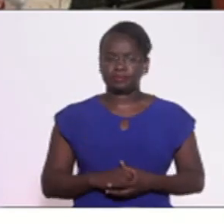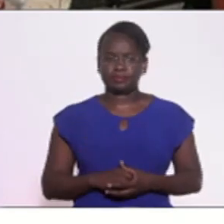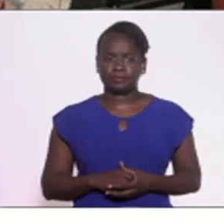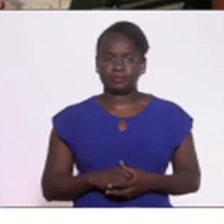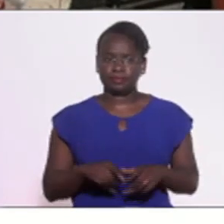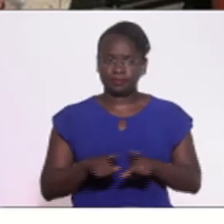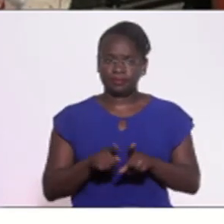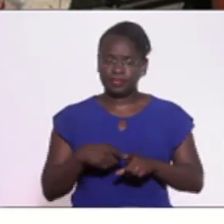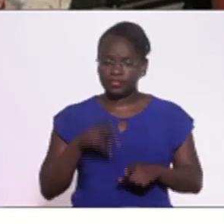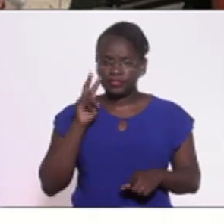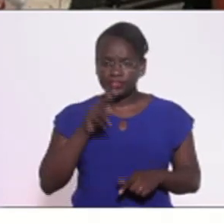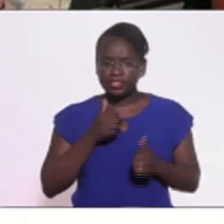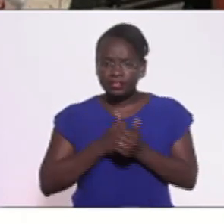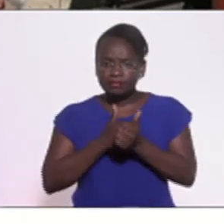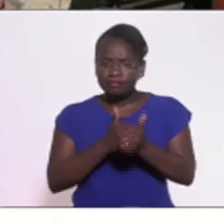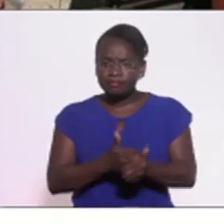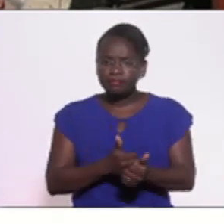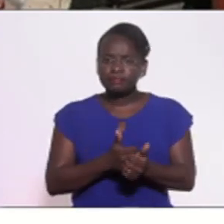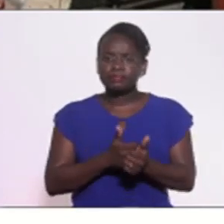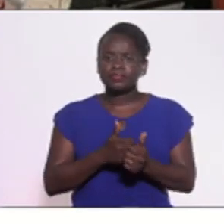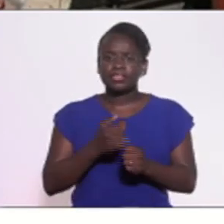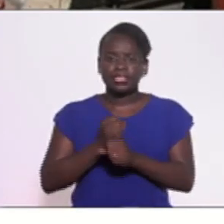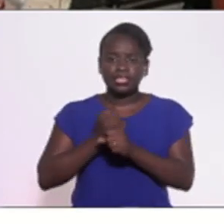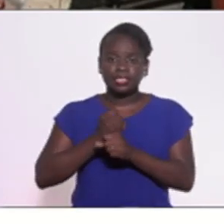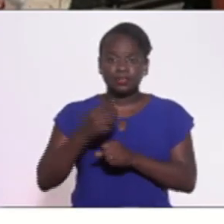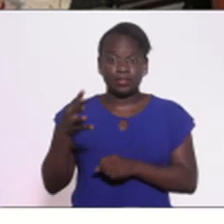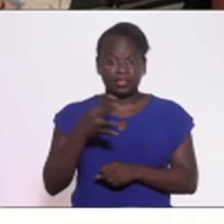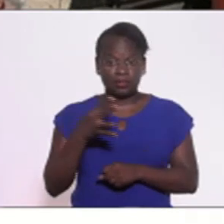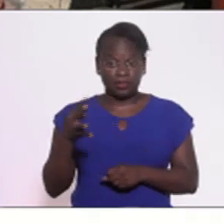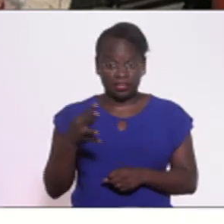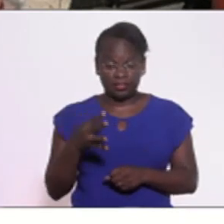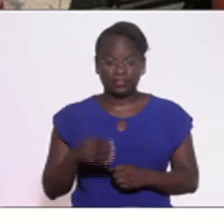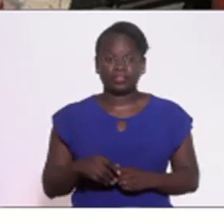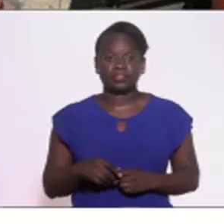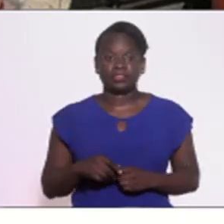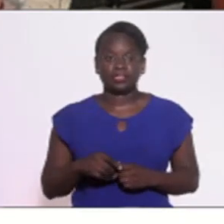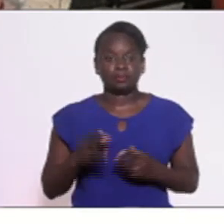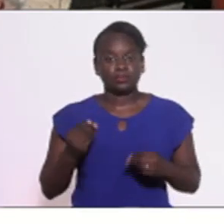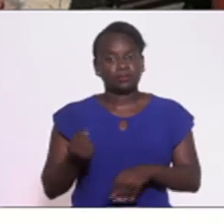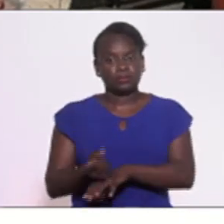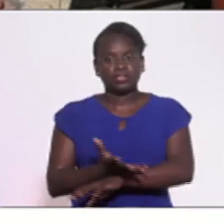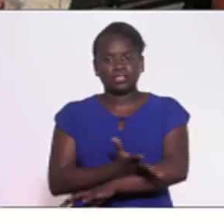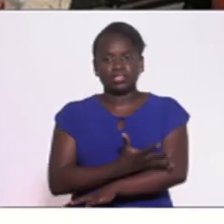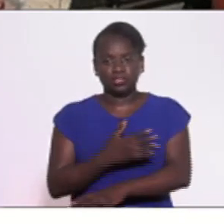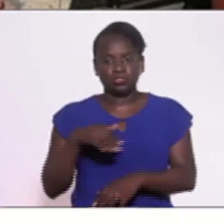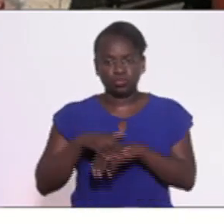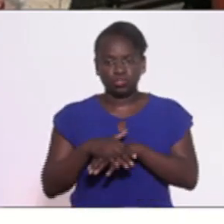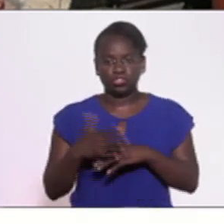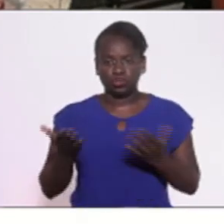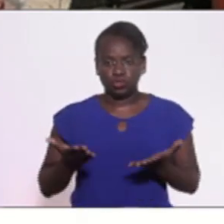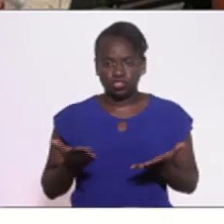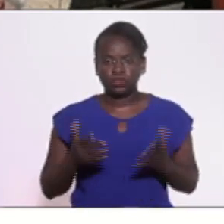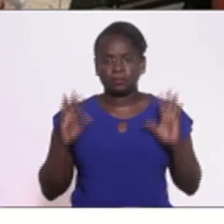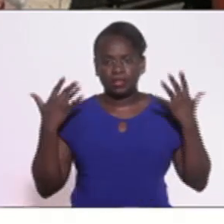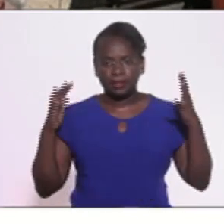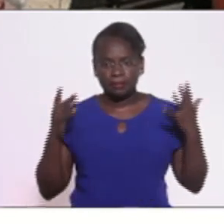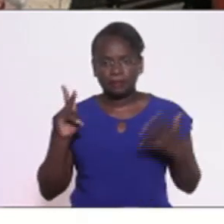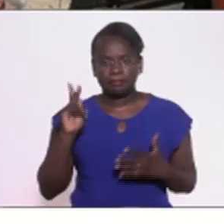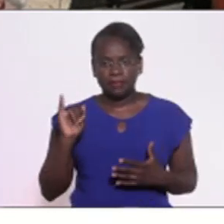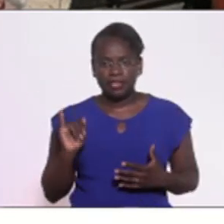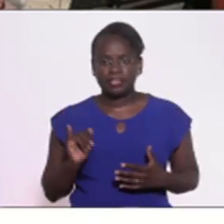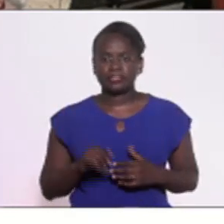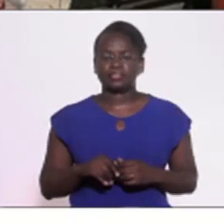e que eu tenho acompanhado nos últimos 44 anos. É muita emoção essa noite. Parabéns,